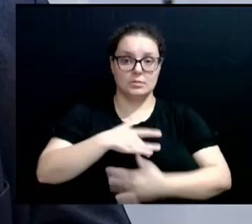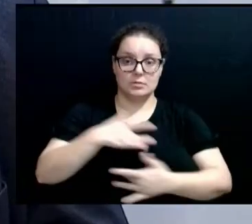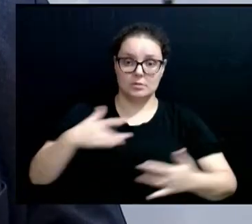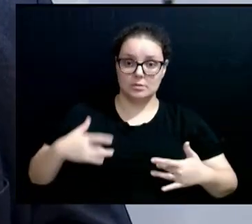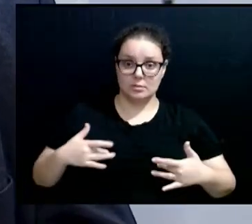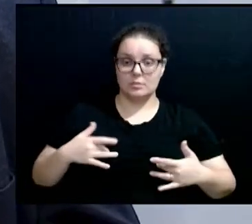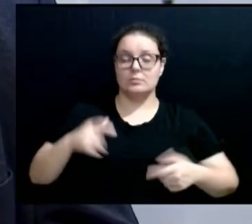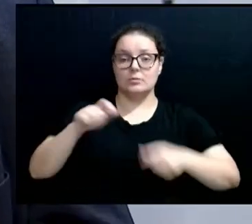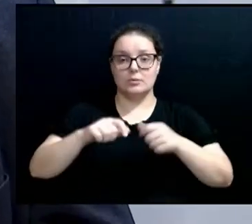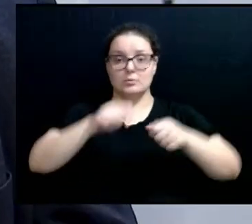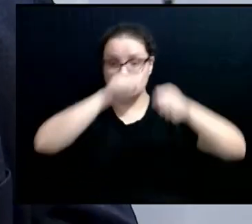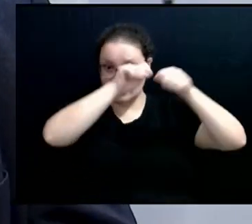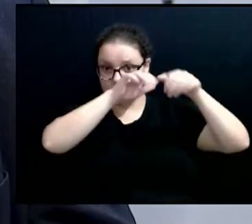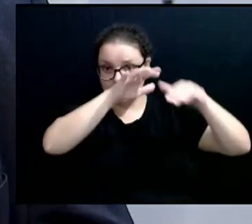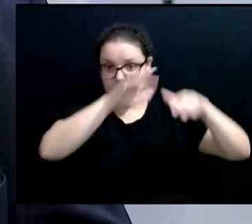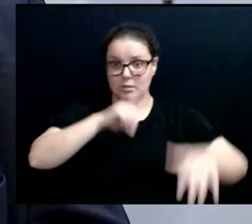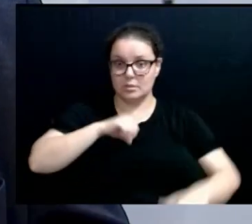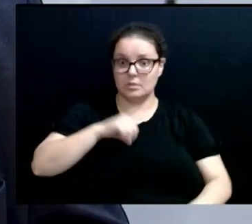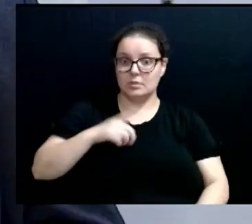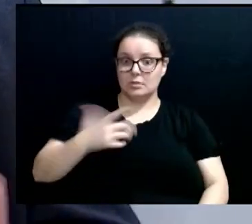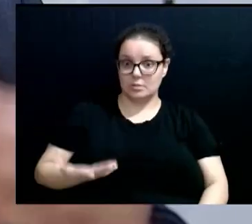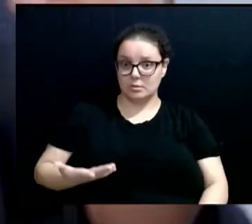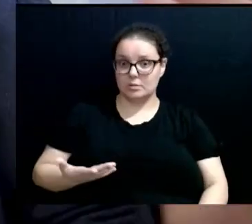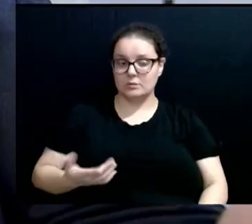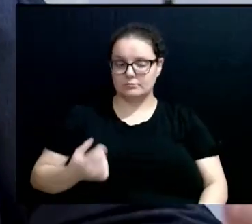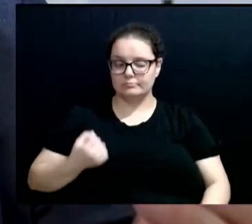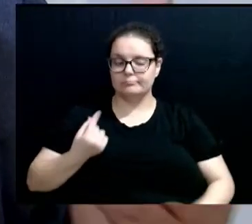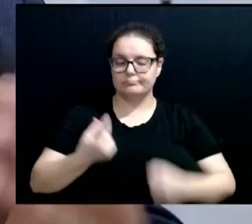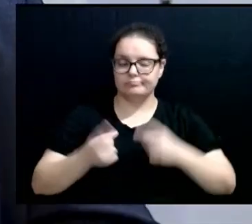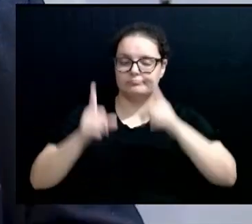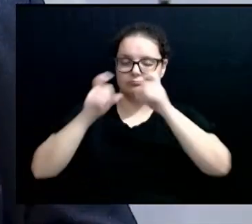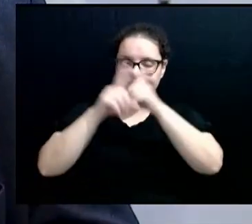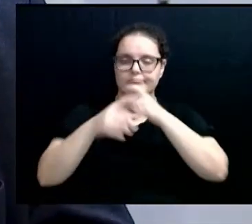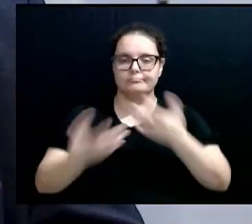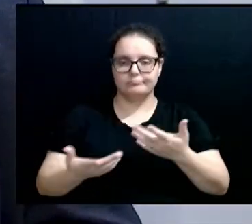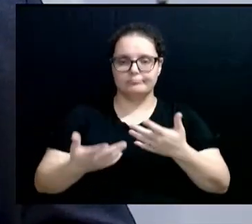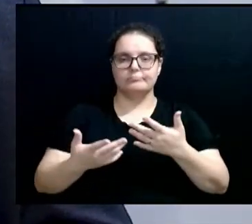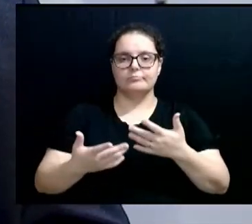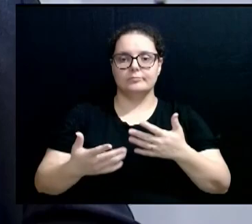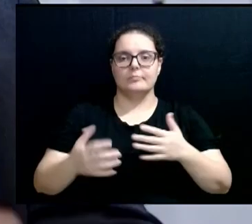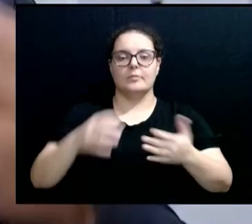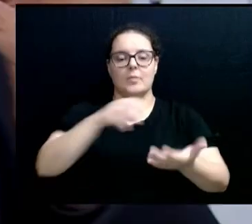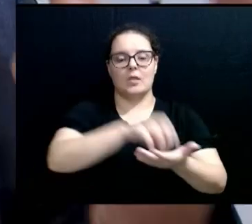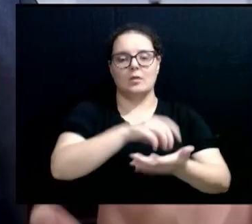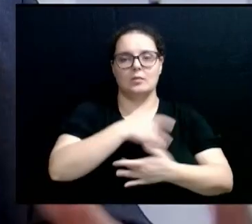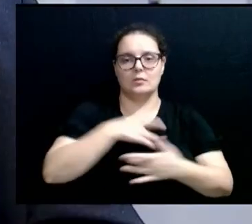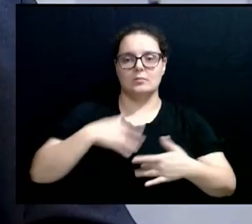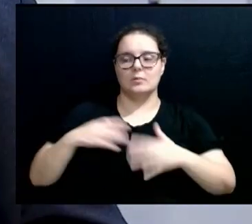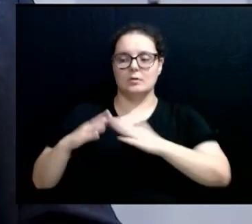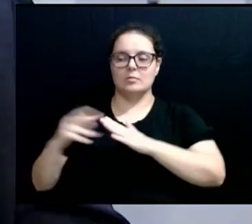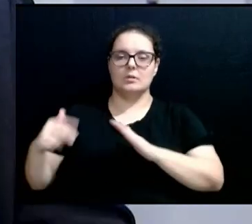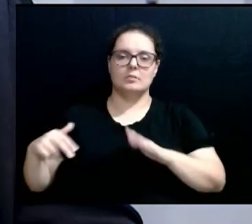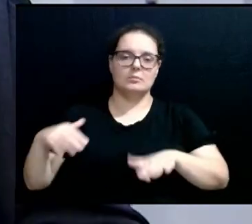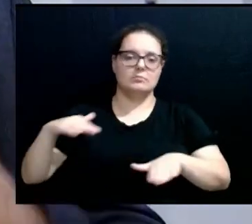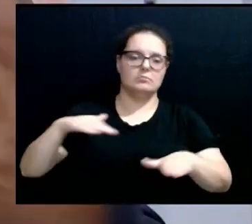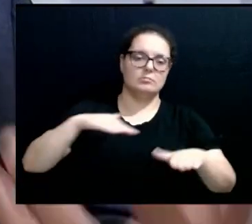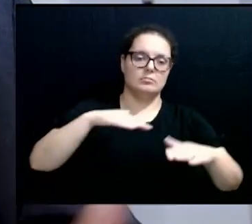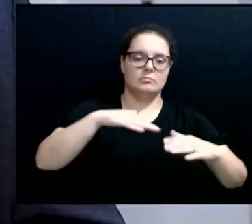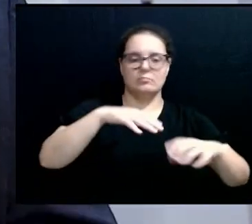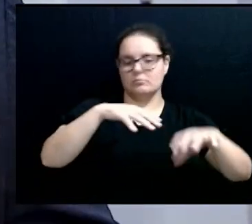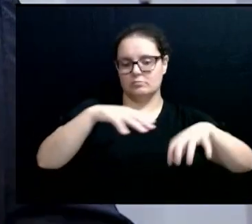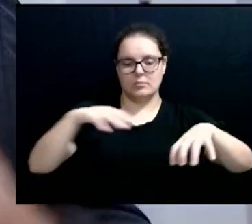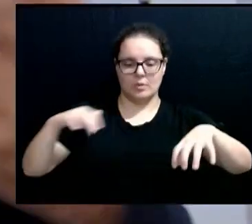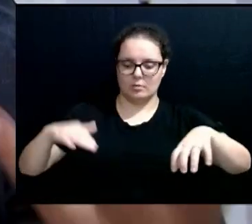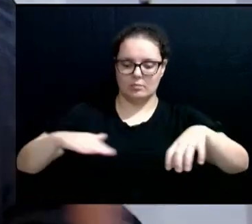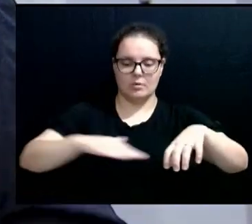elas têm algumas complicações em relação a se deslocar até os centros de saúde para vacinação, devido a barulho, quantidade